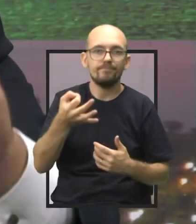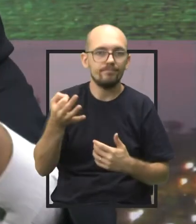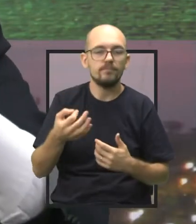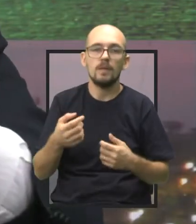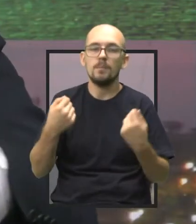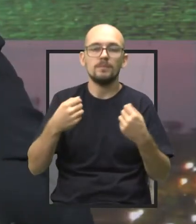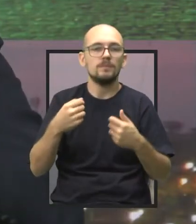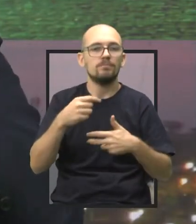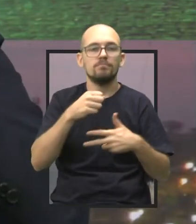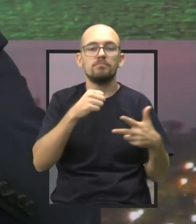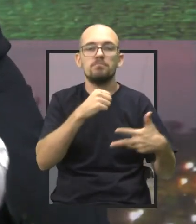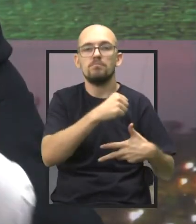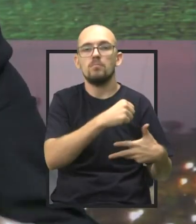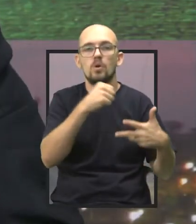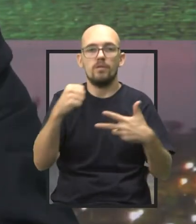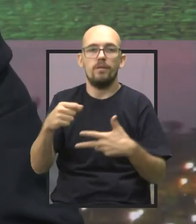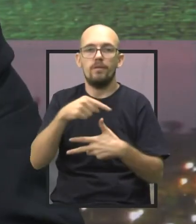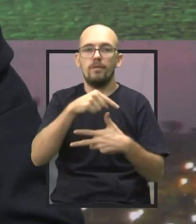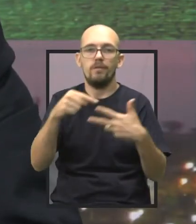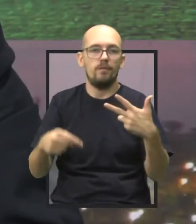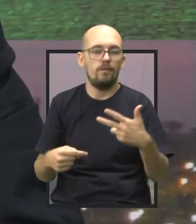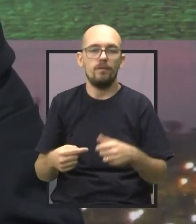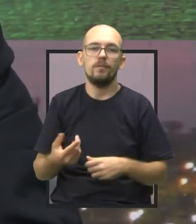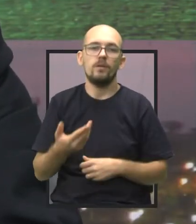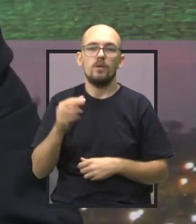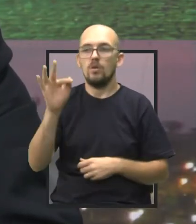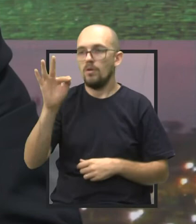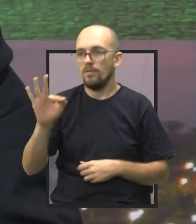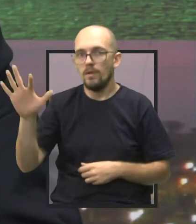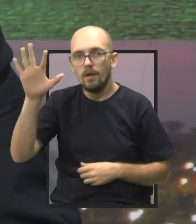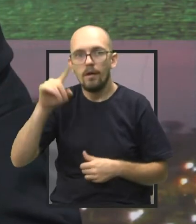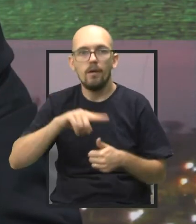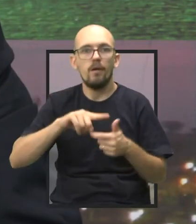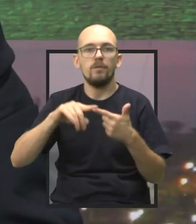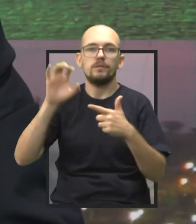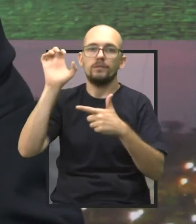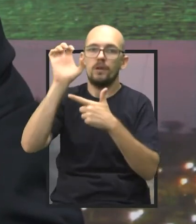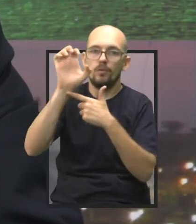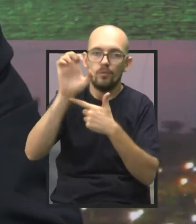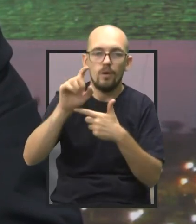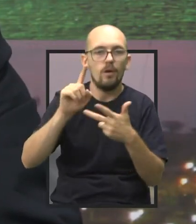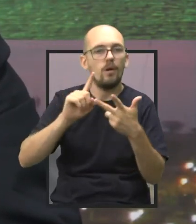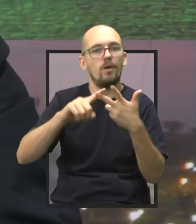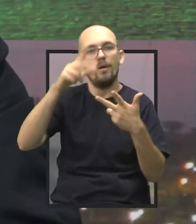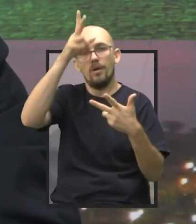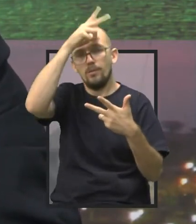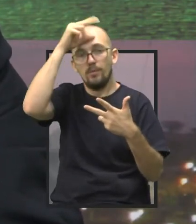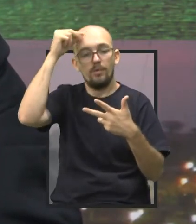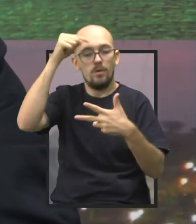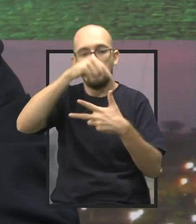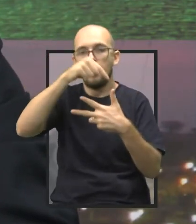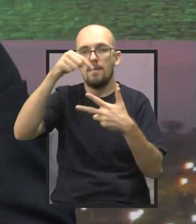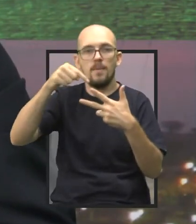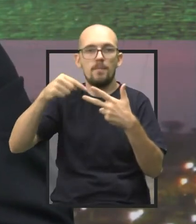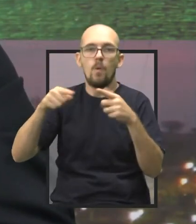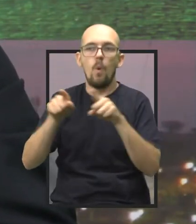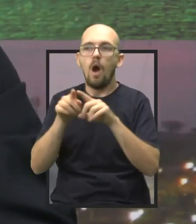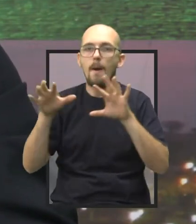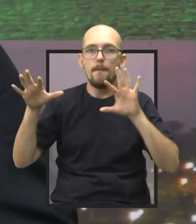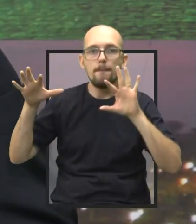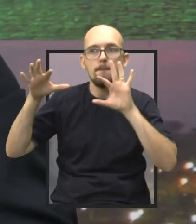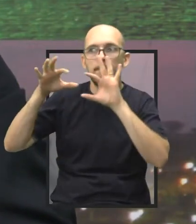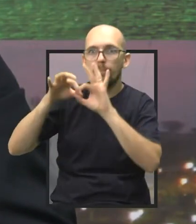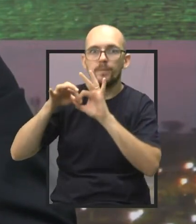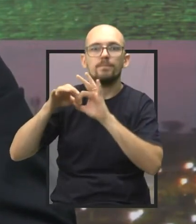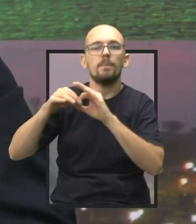a União, o Estado e o município, nesses empreendimentos de baixa renda, eles têm que entrar obrigatoriamente, senão o empreendimento